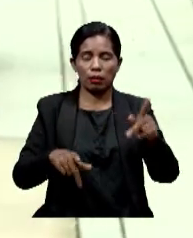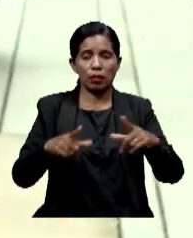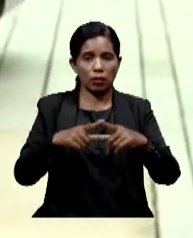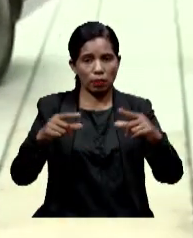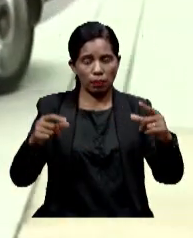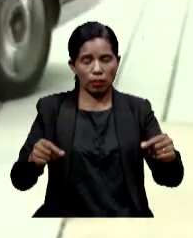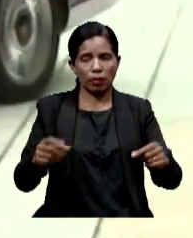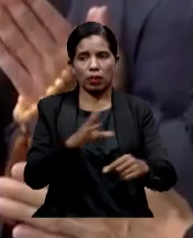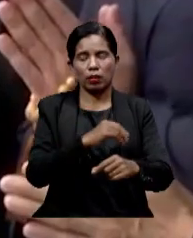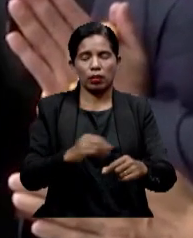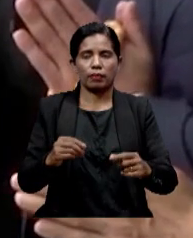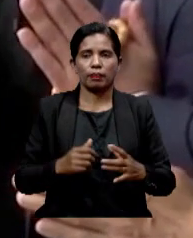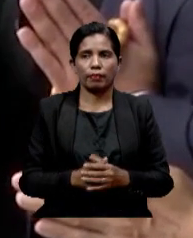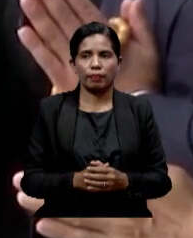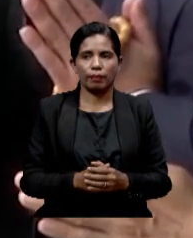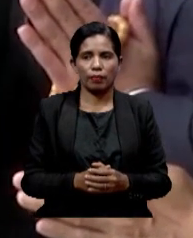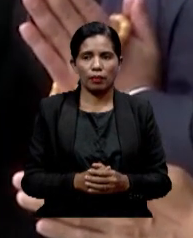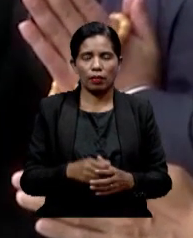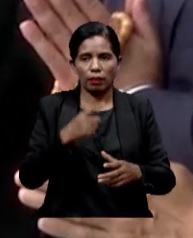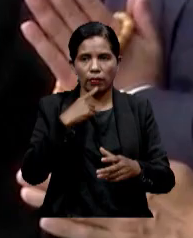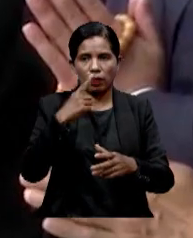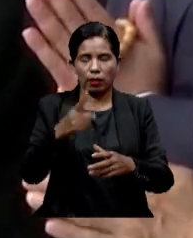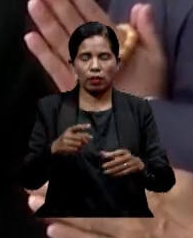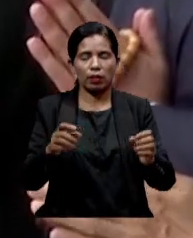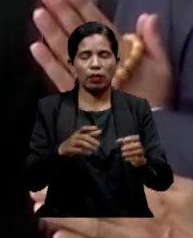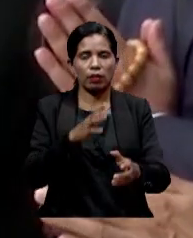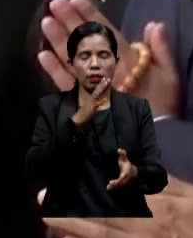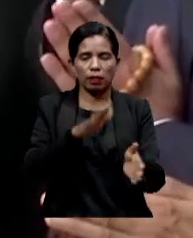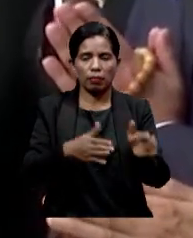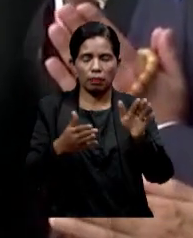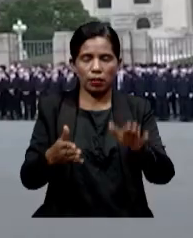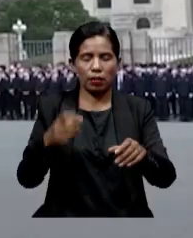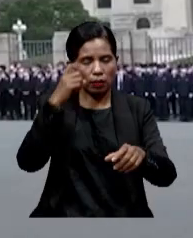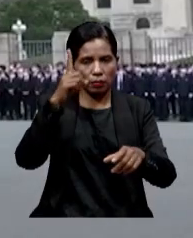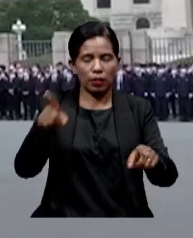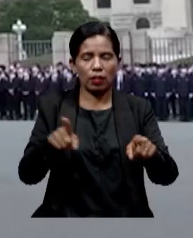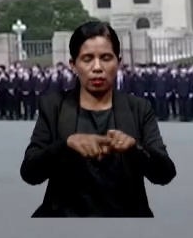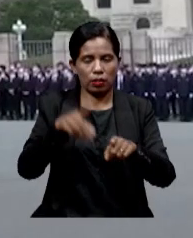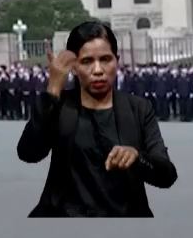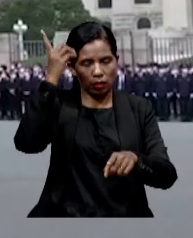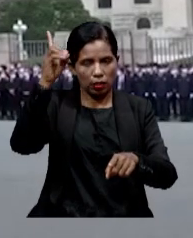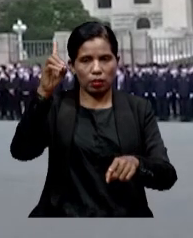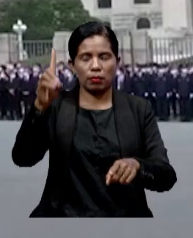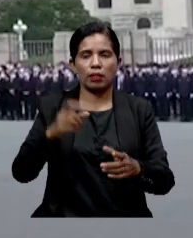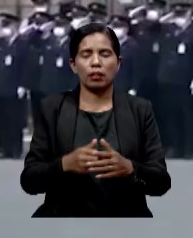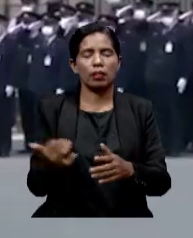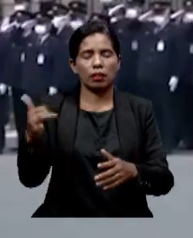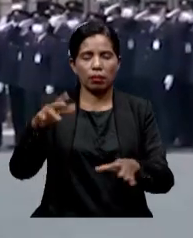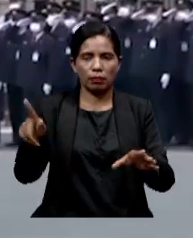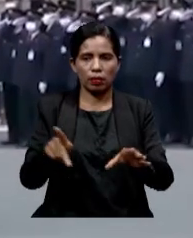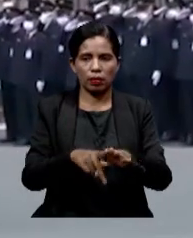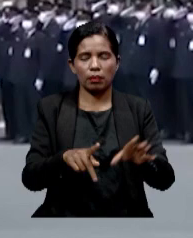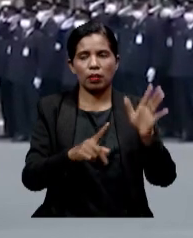inclui viva aqui. Aqui é Abe hateten nalanya mate nebe de repente ne hanesang mehida. Sirene presença huri